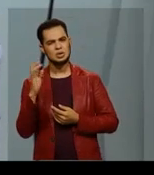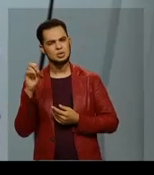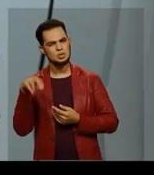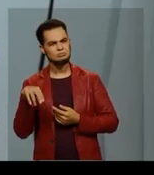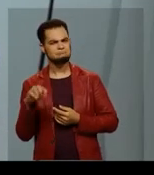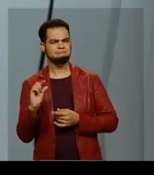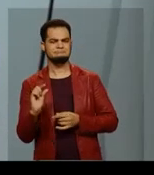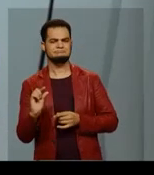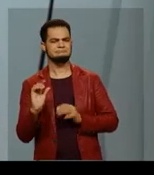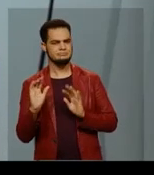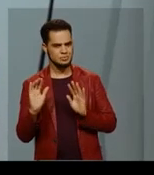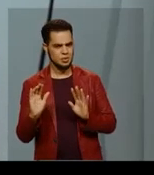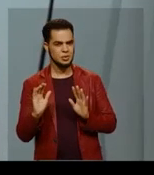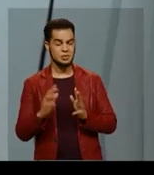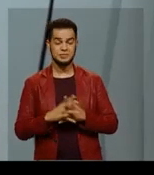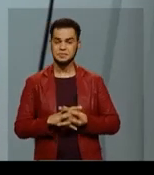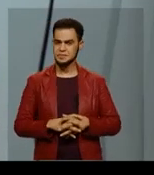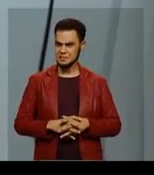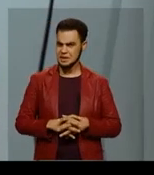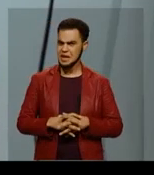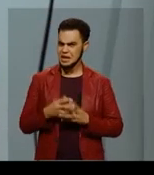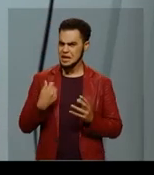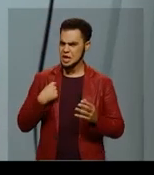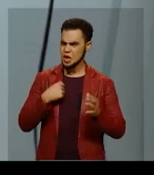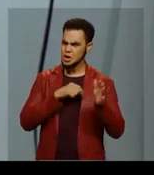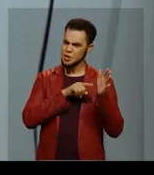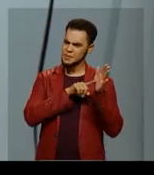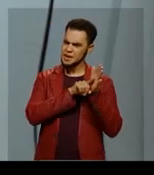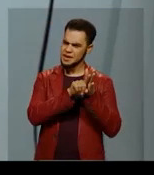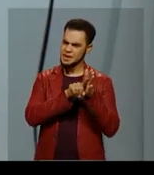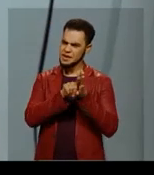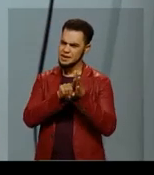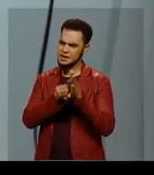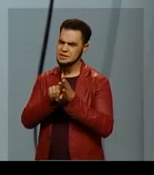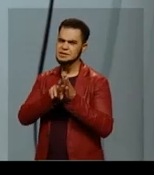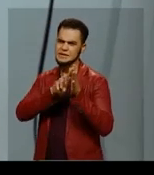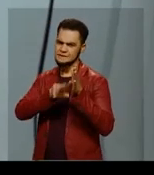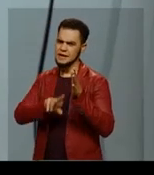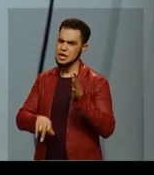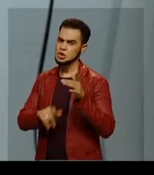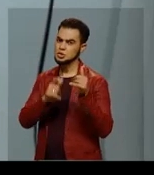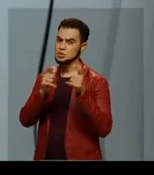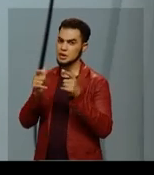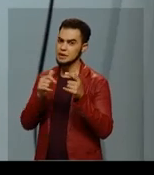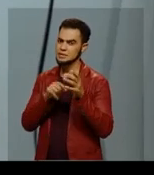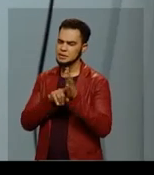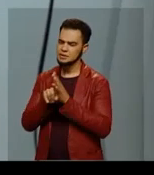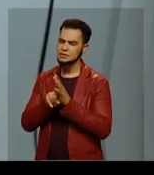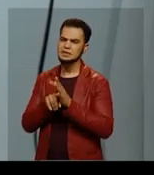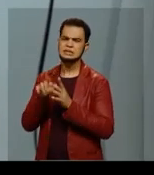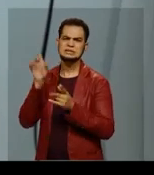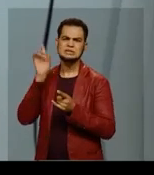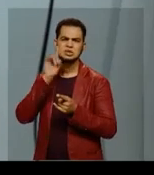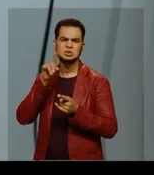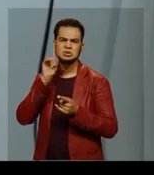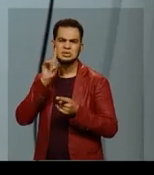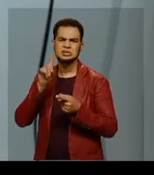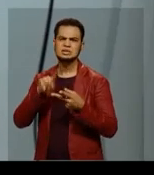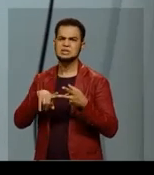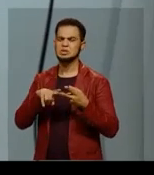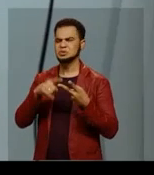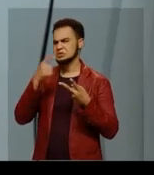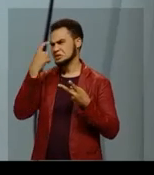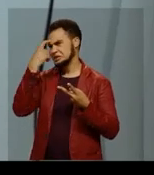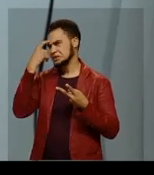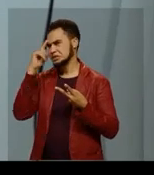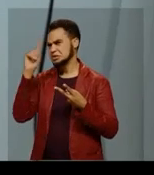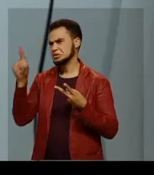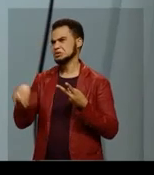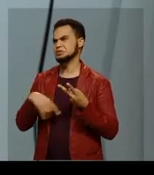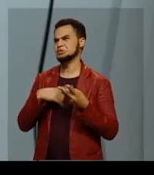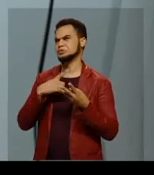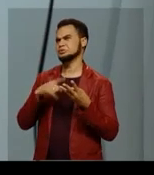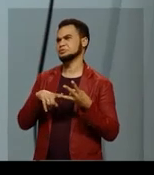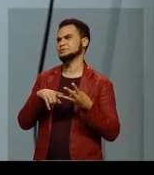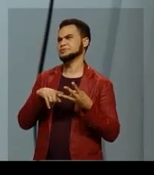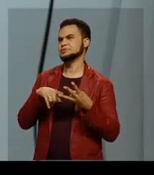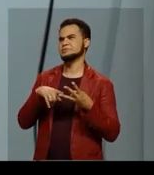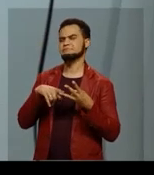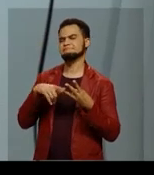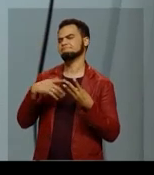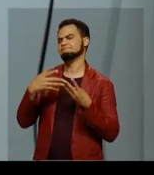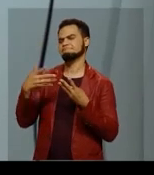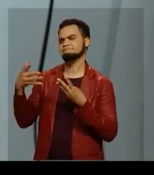pesquisei para trazer de língua inglesa de vários lugares fora a língua inglesa. Dos Estados Unidos, da Índia, de outros.